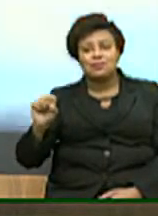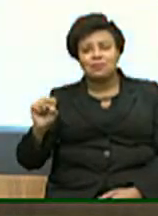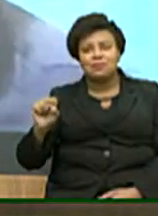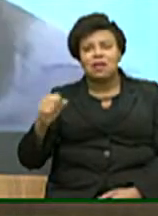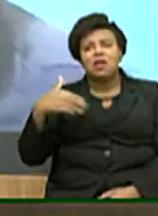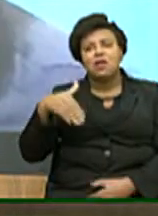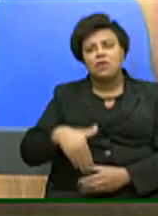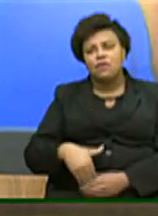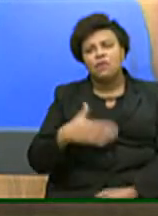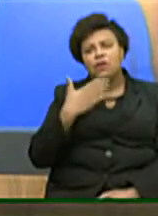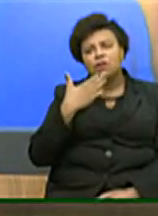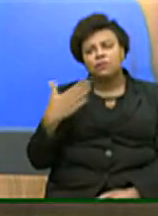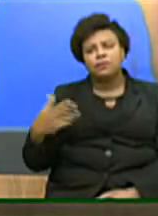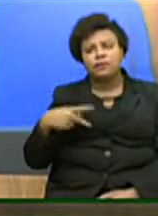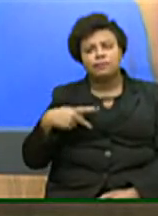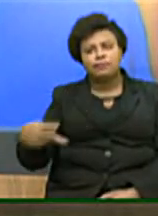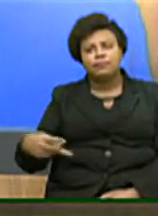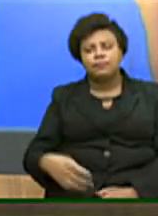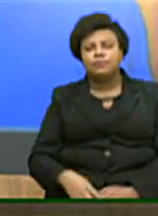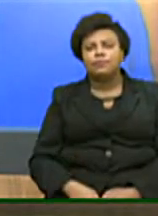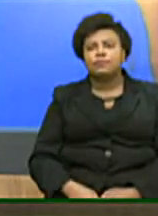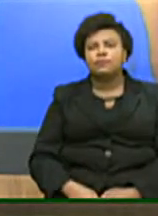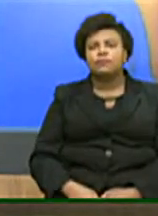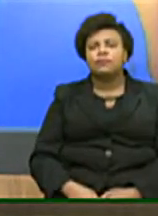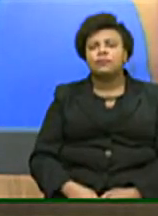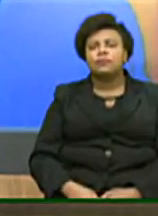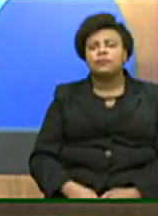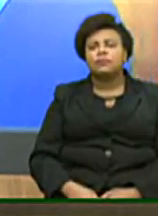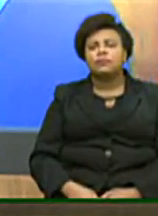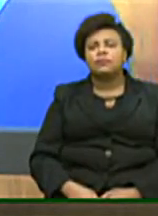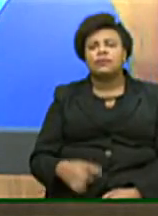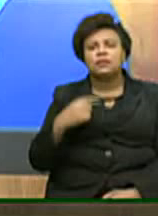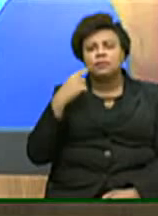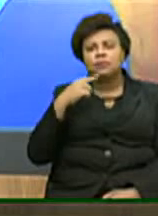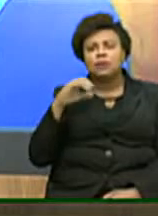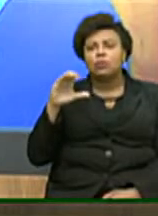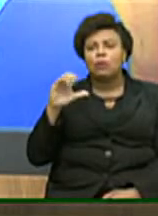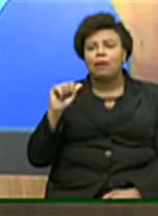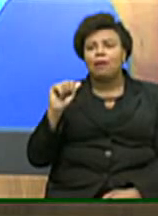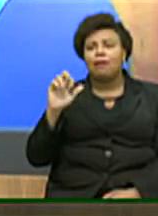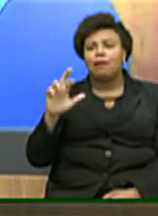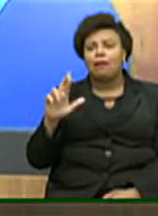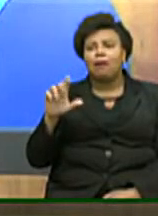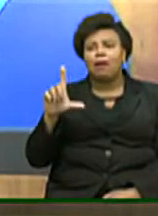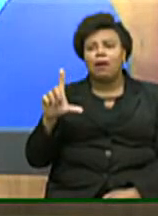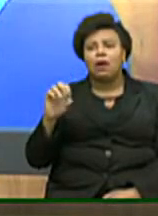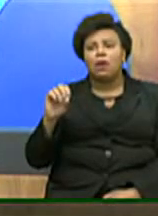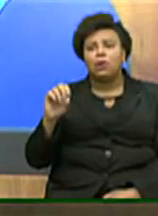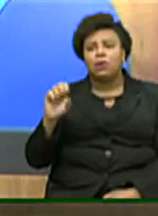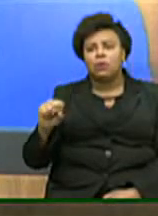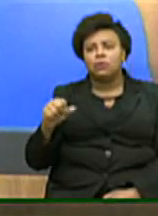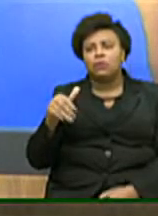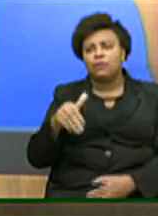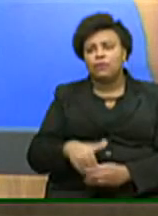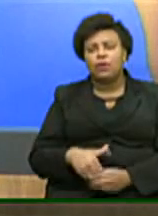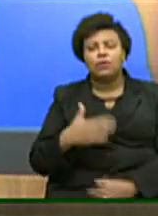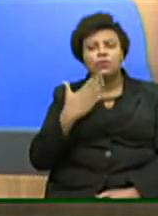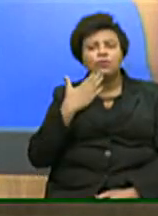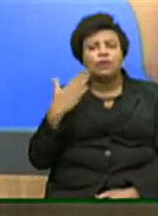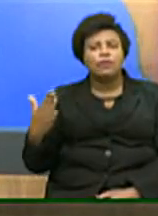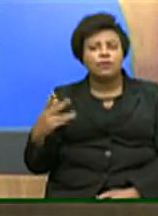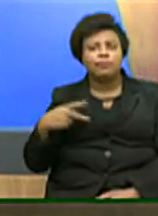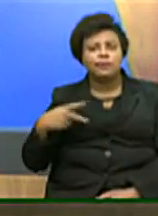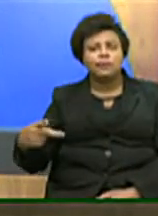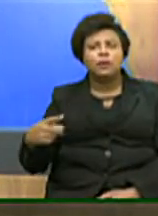Eu voto favorável, presidente. Deputado Carlos Búrigo. Voto favorável, senhor